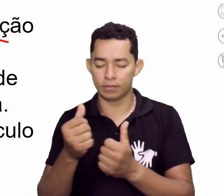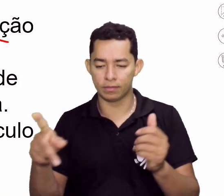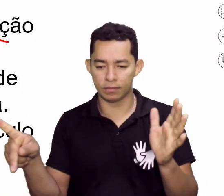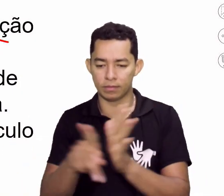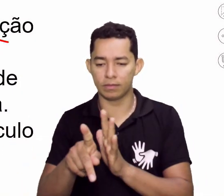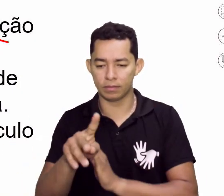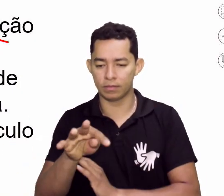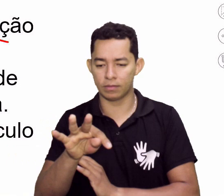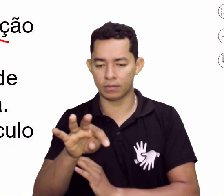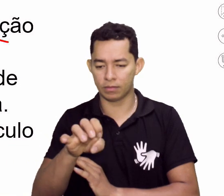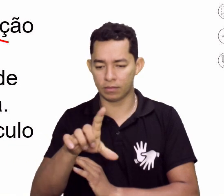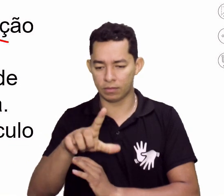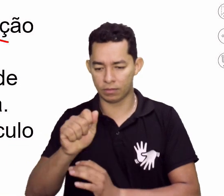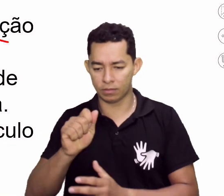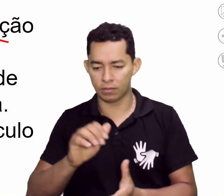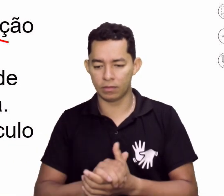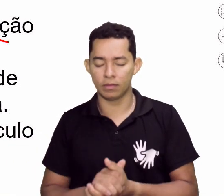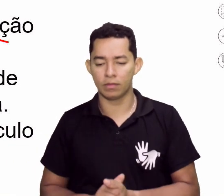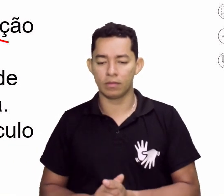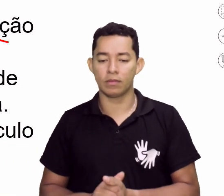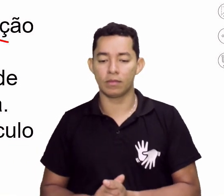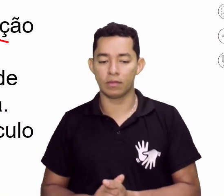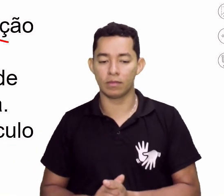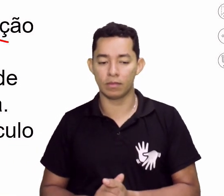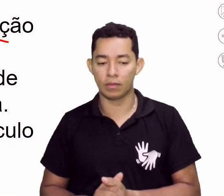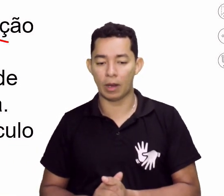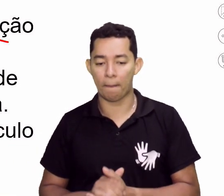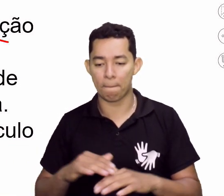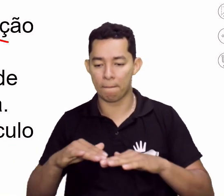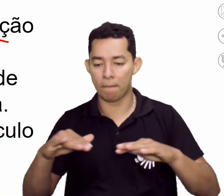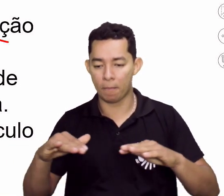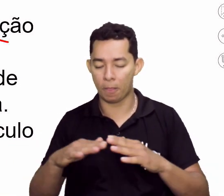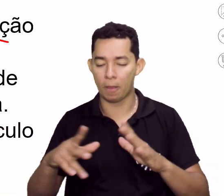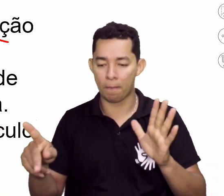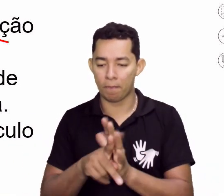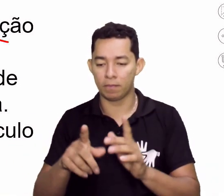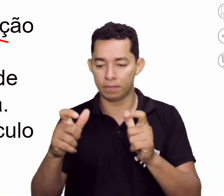tela. Quer dizer, o palco é o próprio local onde a pessoa está sendo filmada, né?